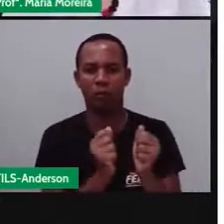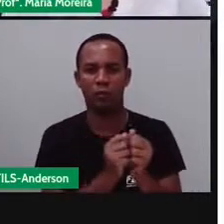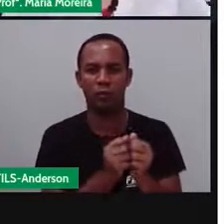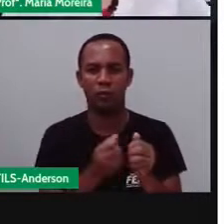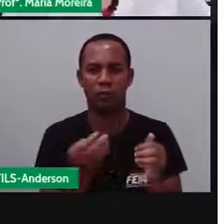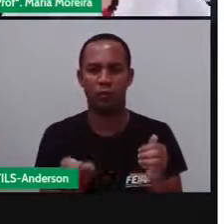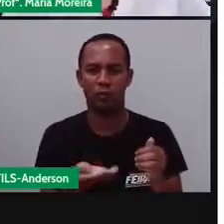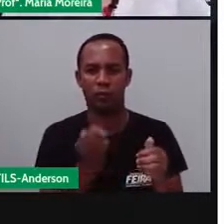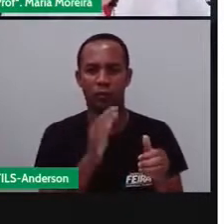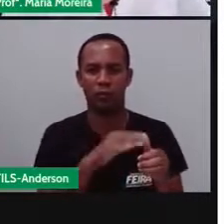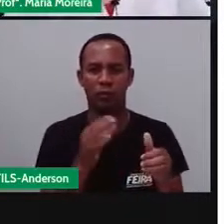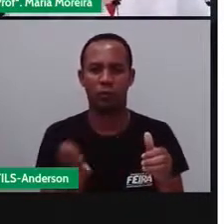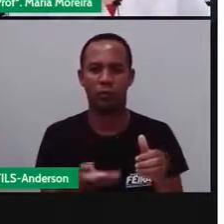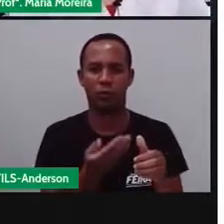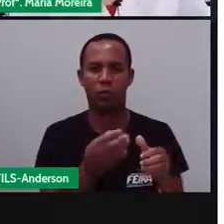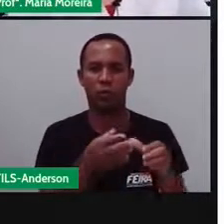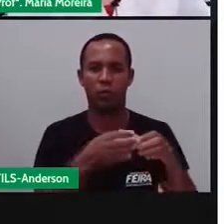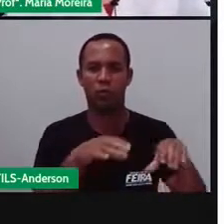os ovos.